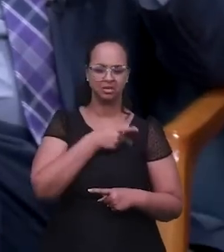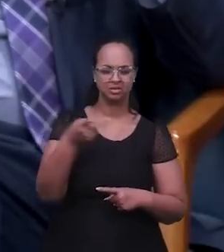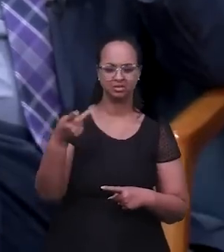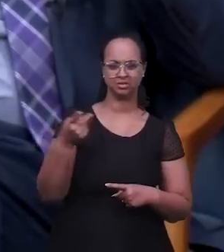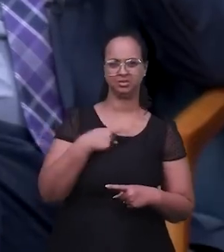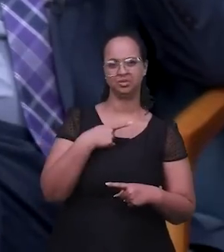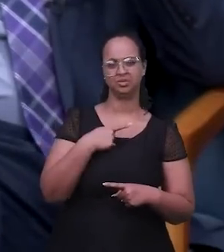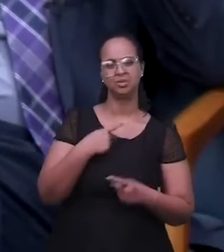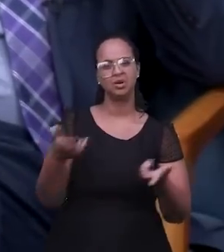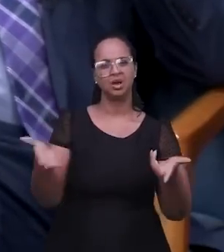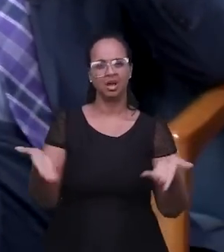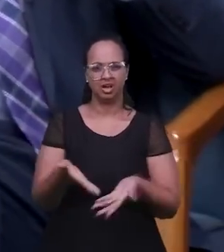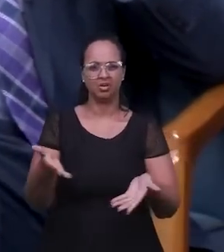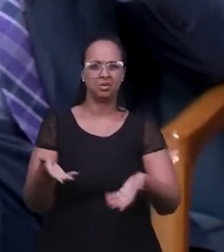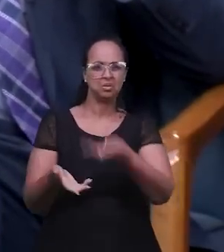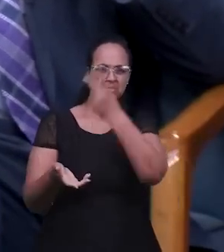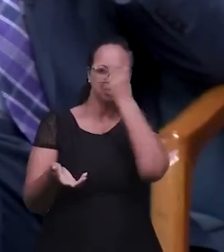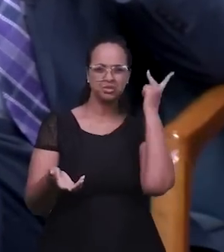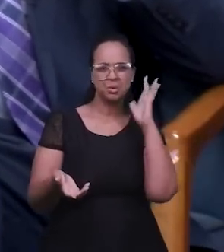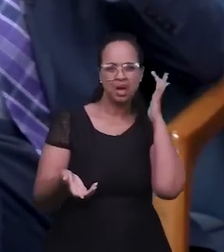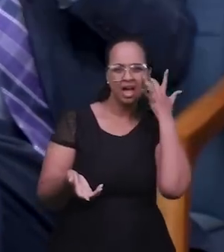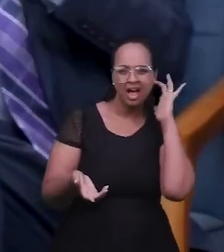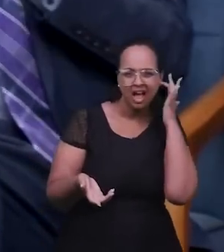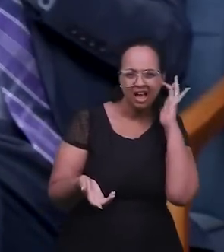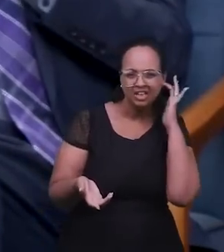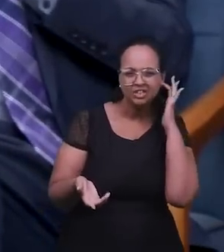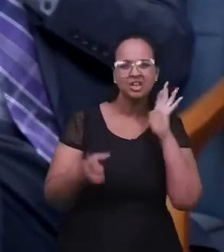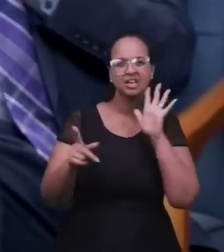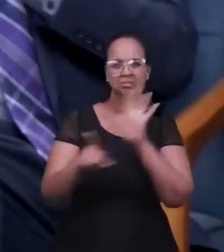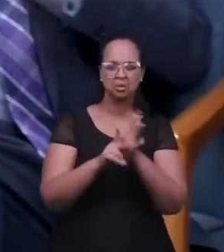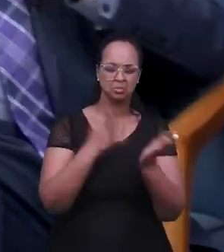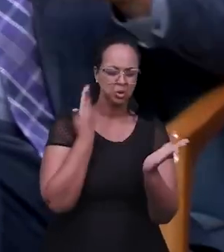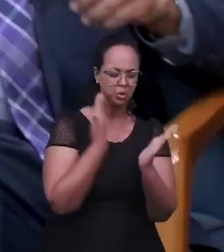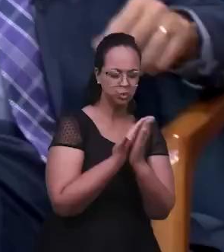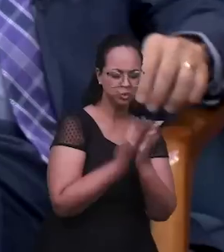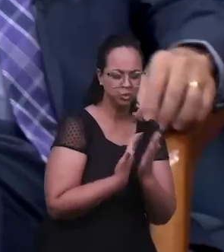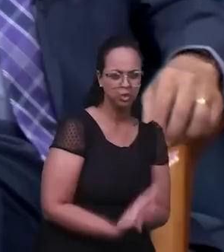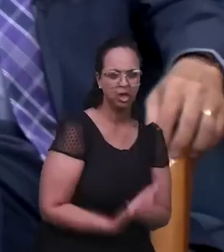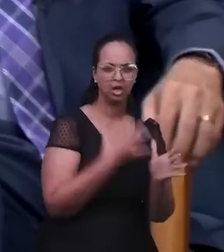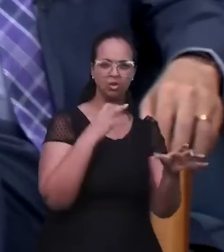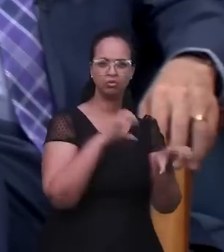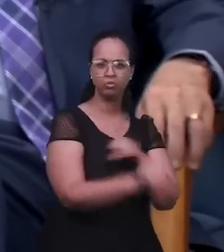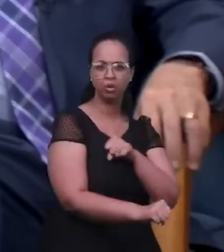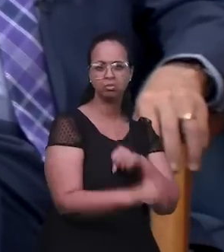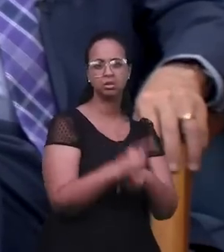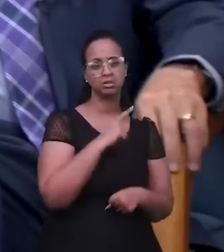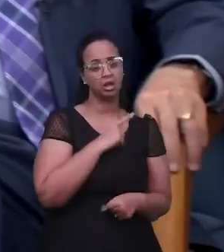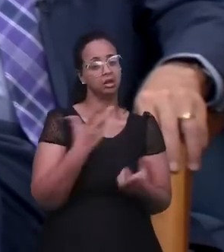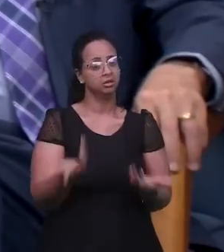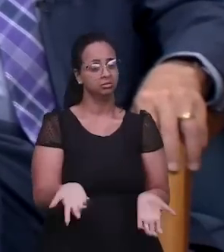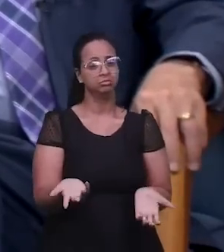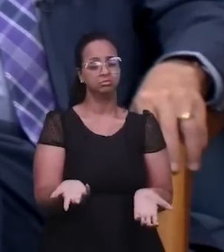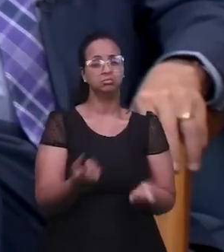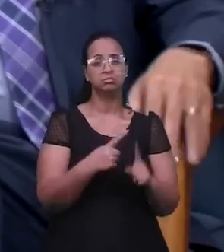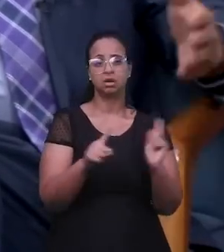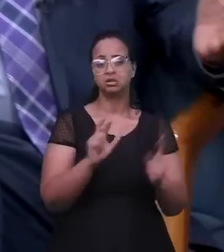de fazer parte dos ministérios. Por que isso? Porque o homem achou que o ministério é acadêmico.